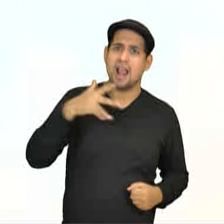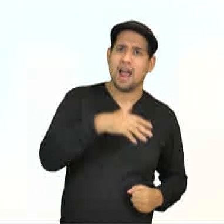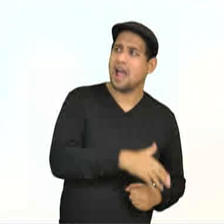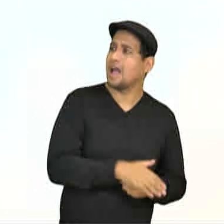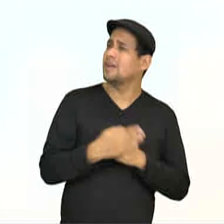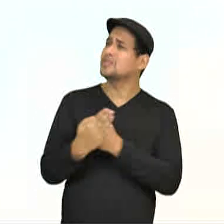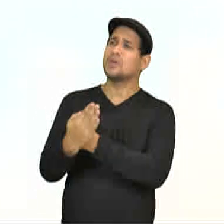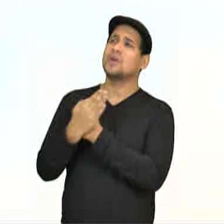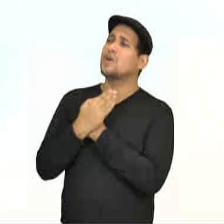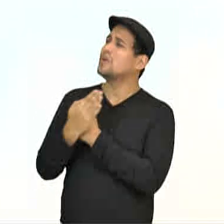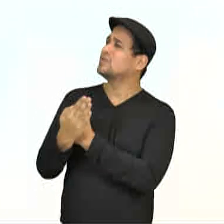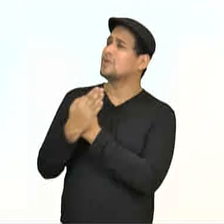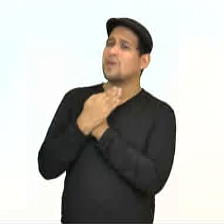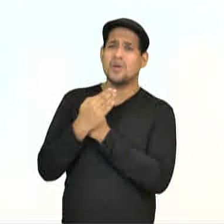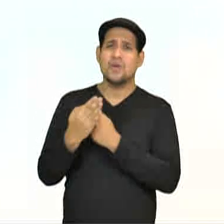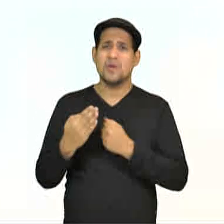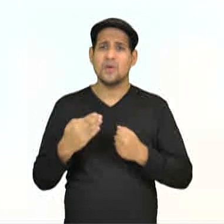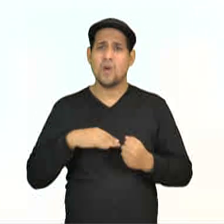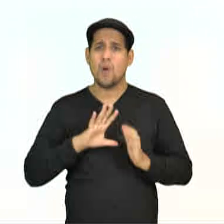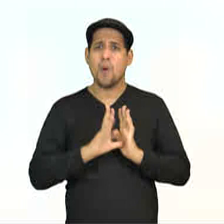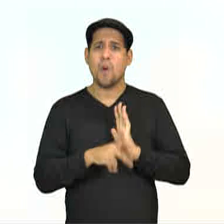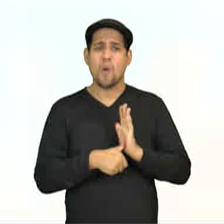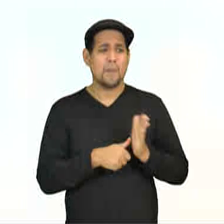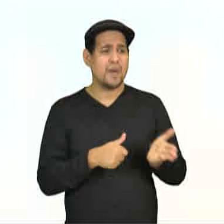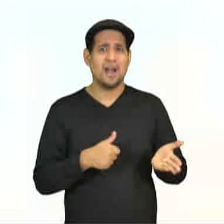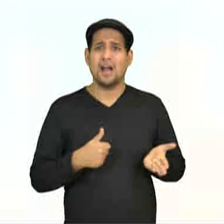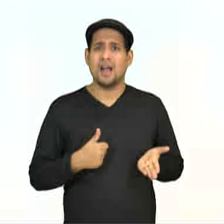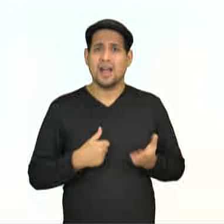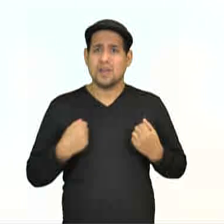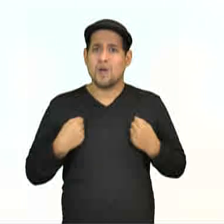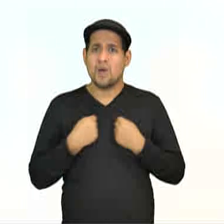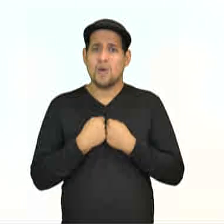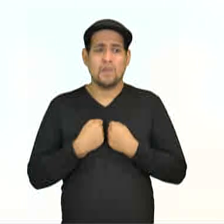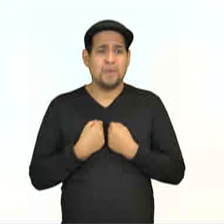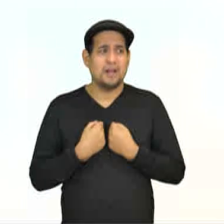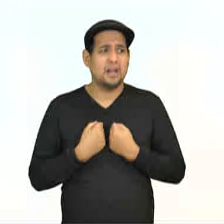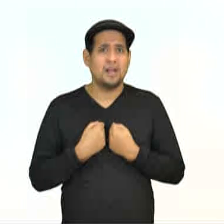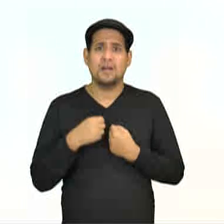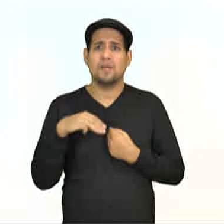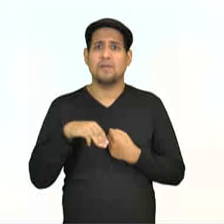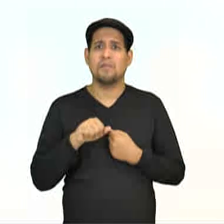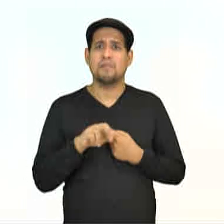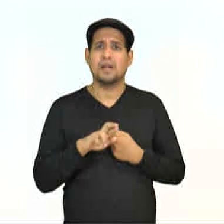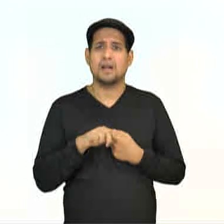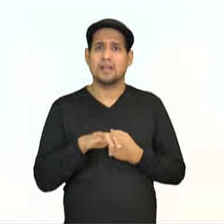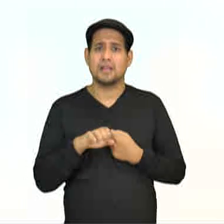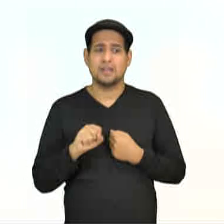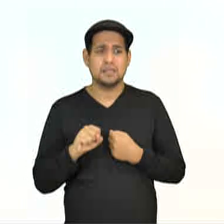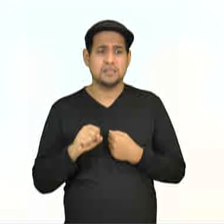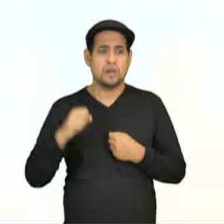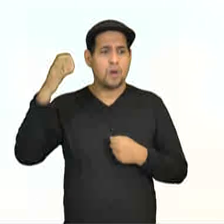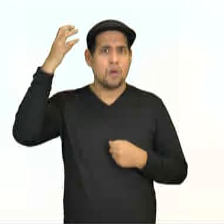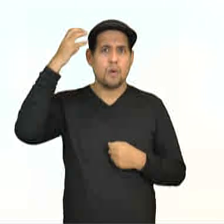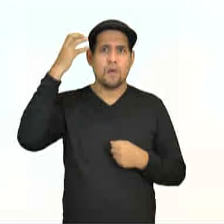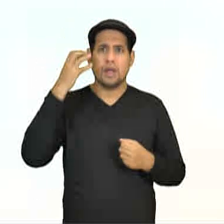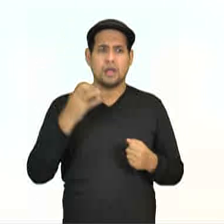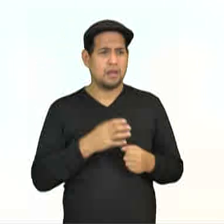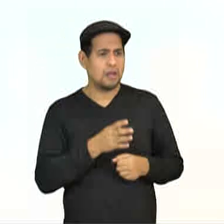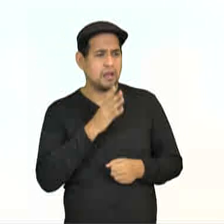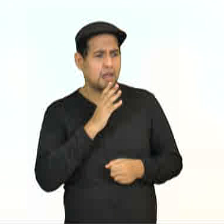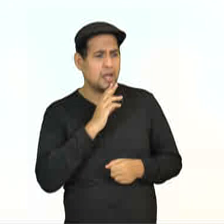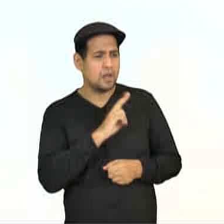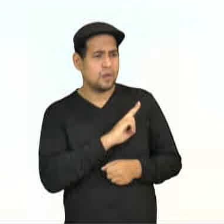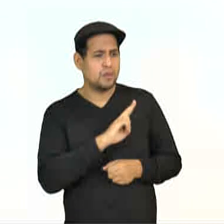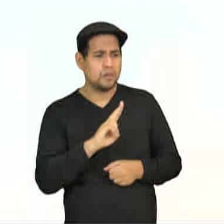Socorro, majestade! Roubaram as roupas ao meu amo, o Marquês de Carabás. O rei, reconhecendo o nome